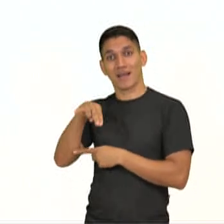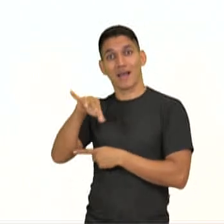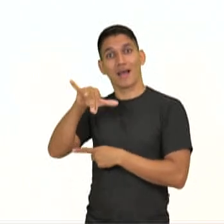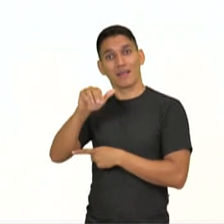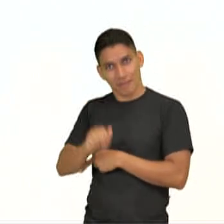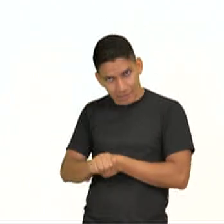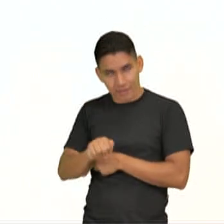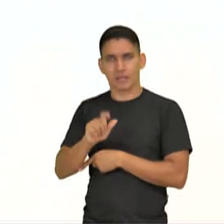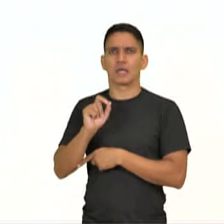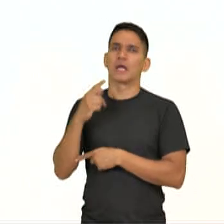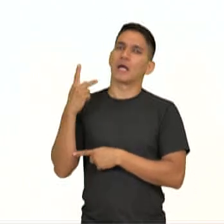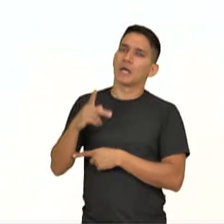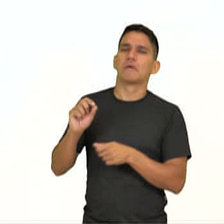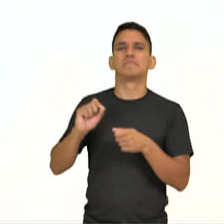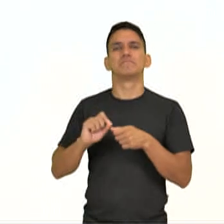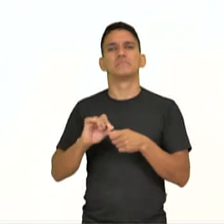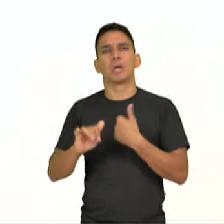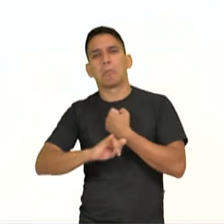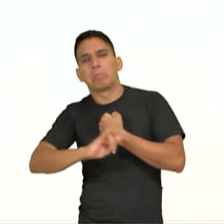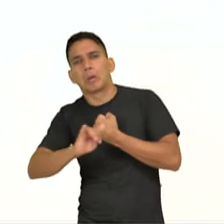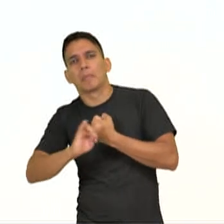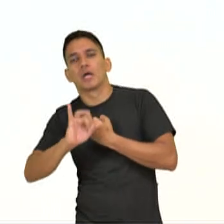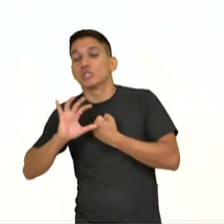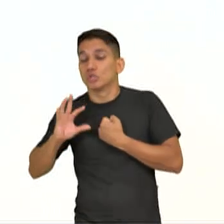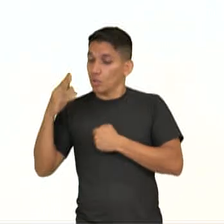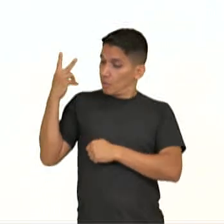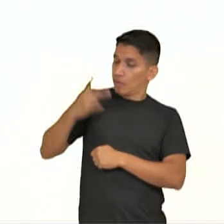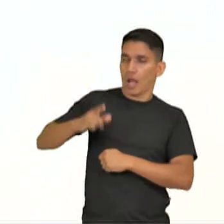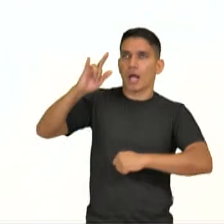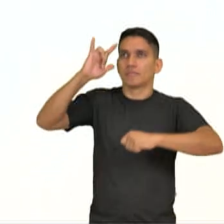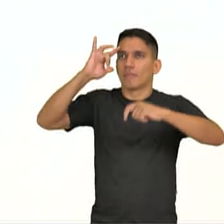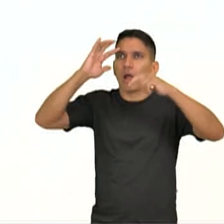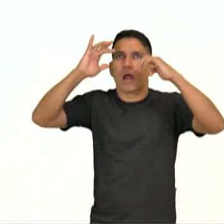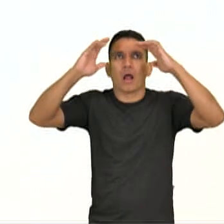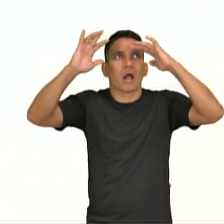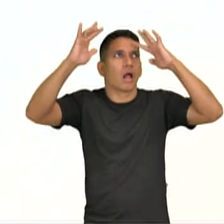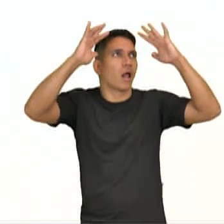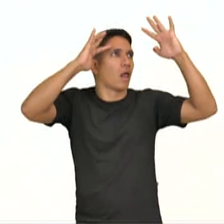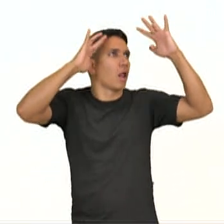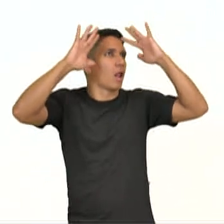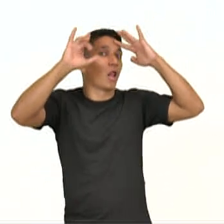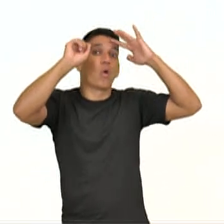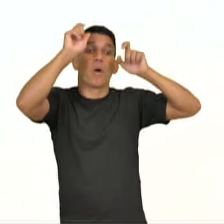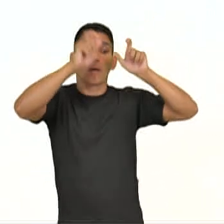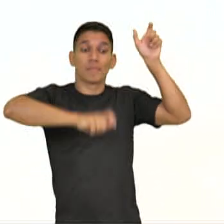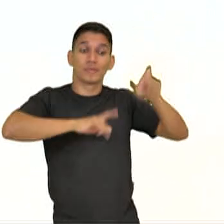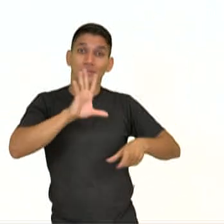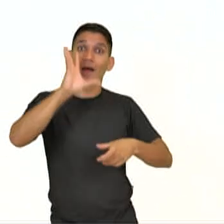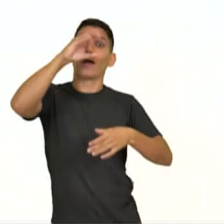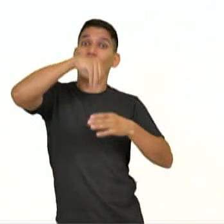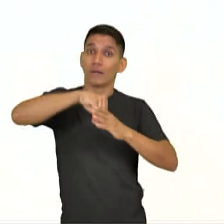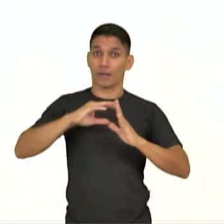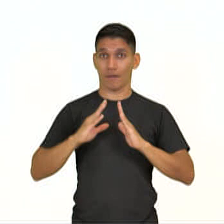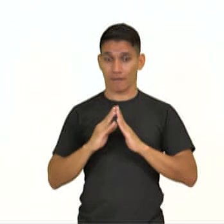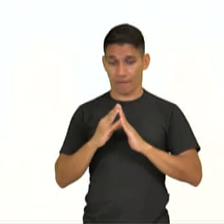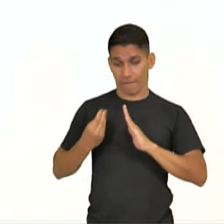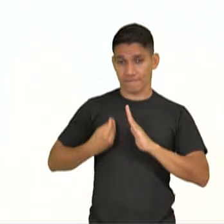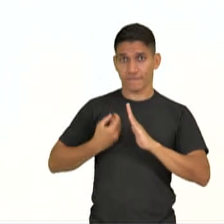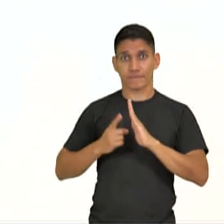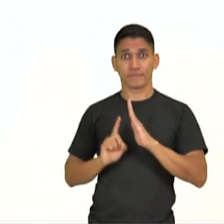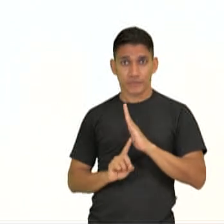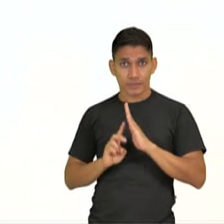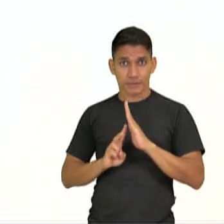né? E ali ela traz, né, toda a imaginação ali das fantasias das pessoas que estão ali coabitando esse